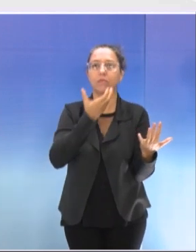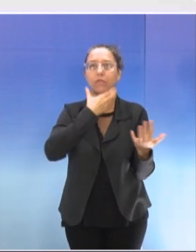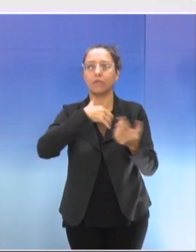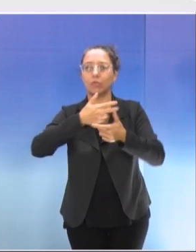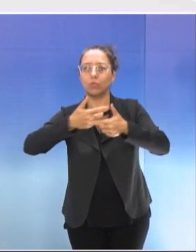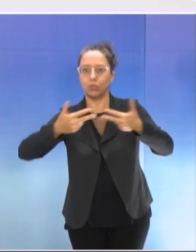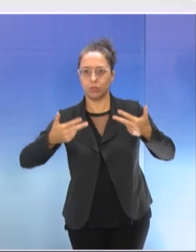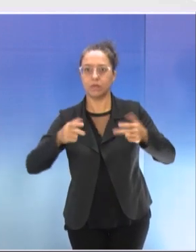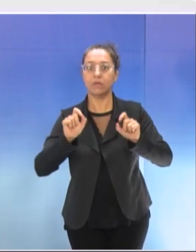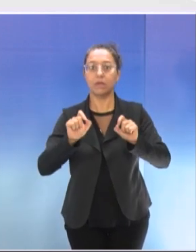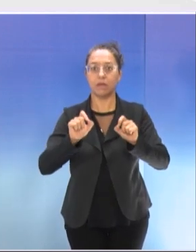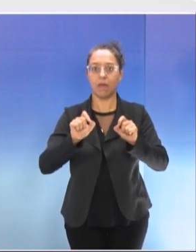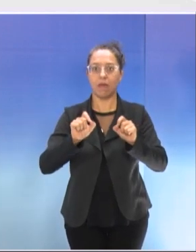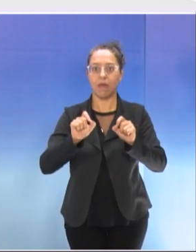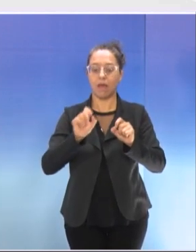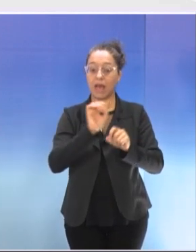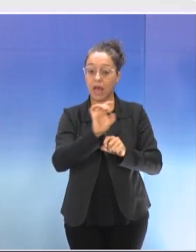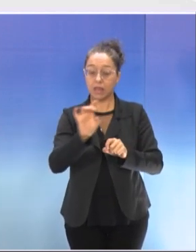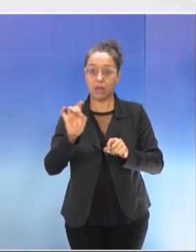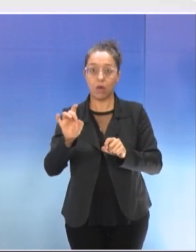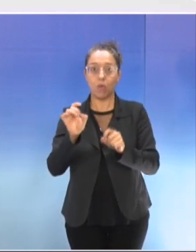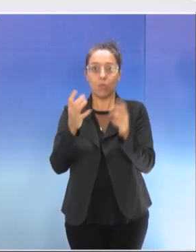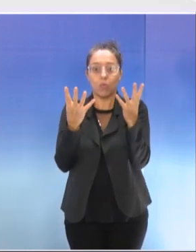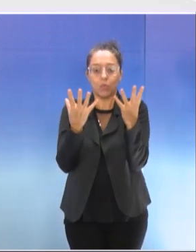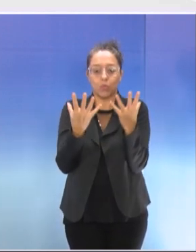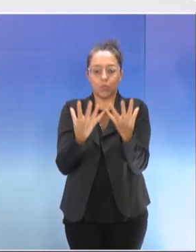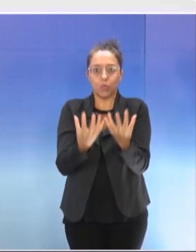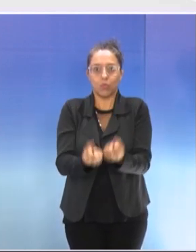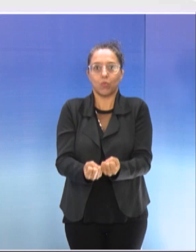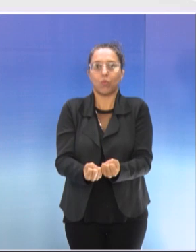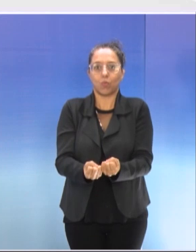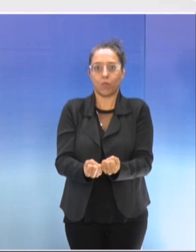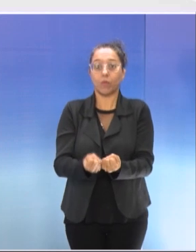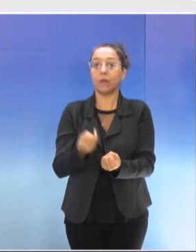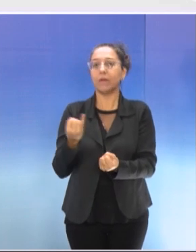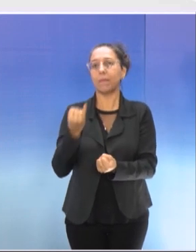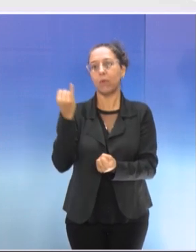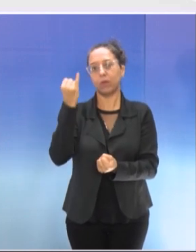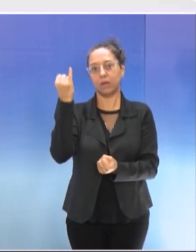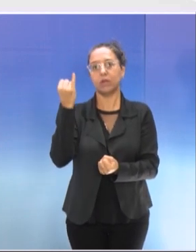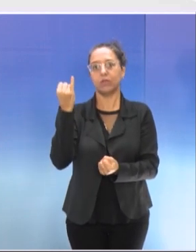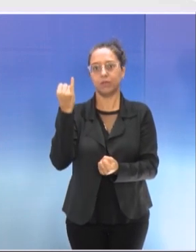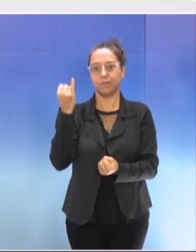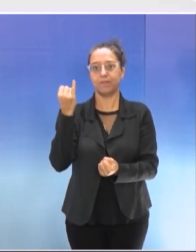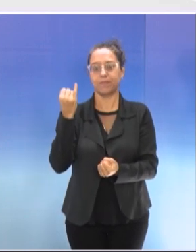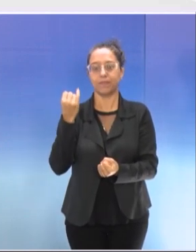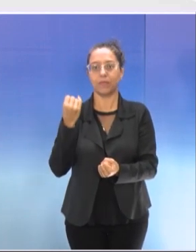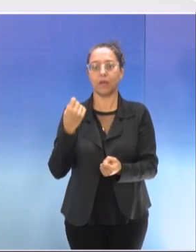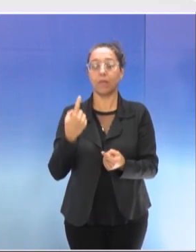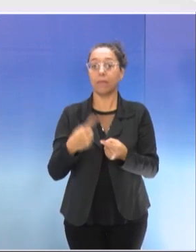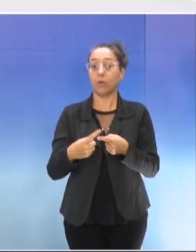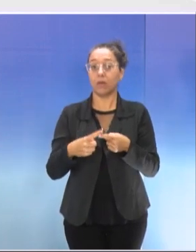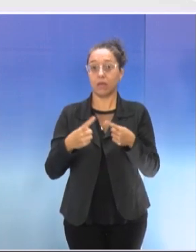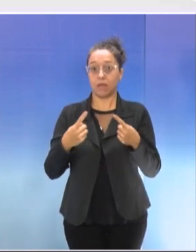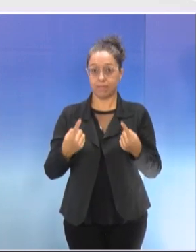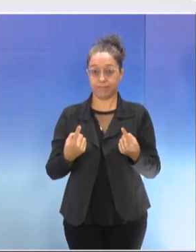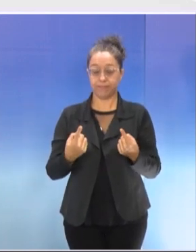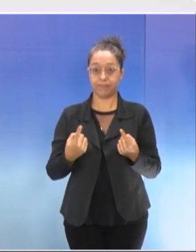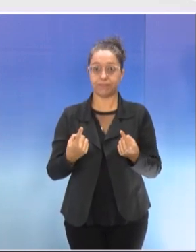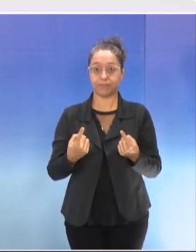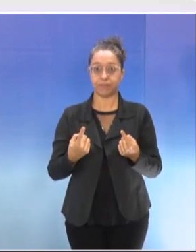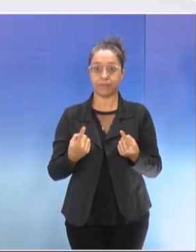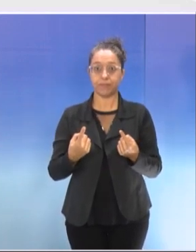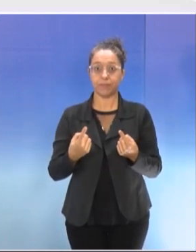hortaliças. O processo, denominado desidratação osmótica, tem se mostrado uma alternativa importante